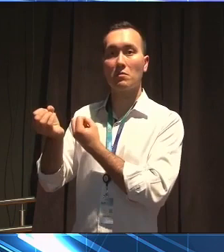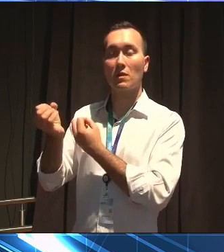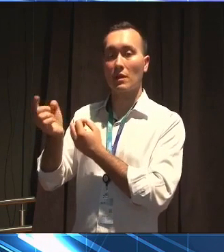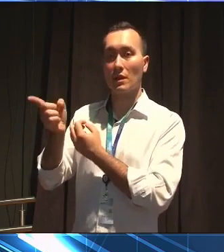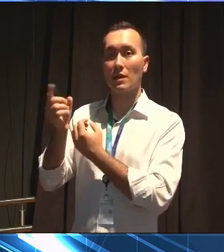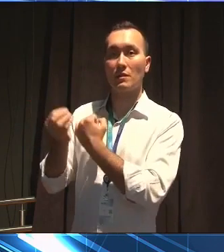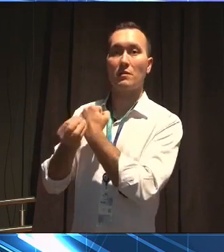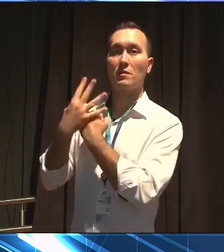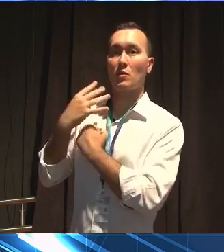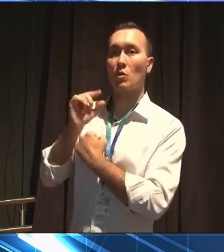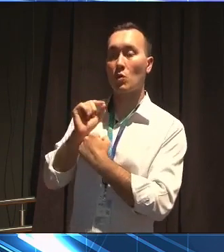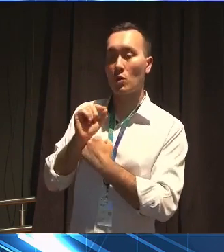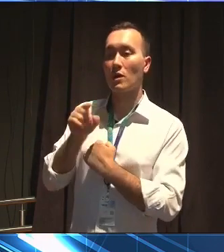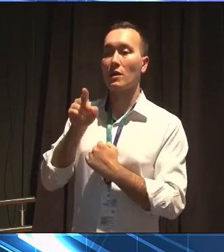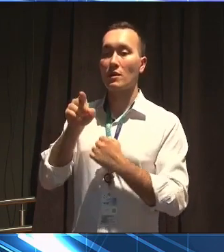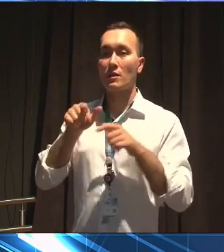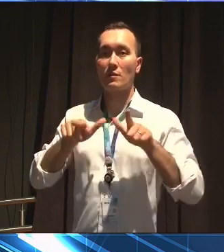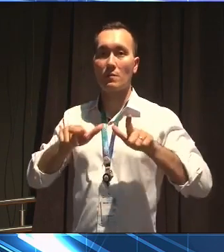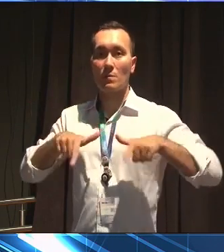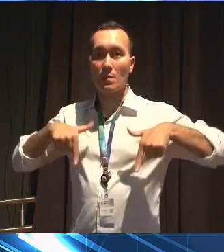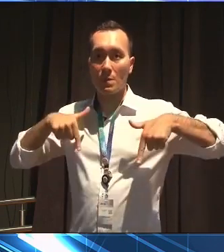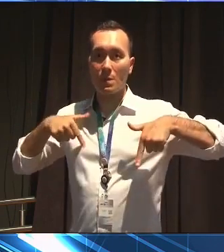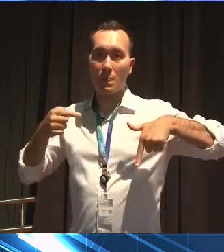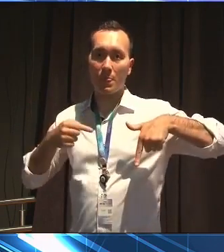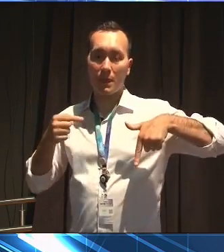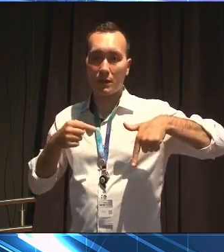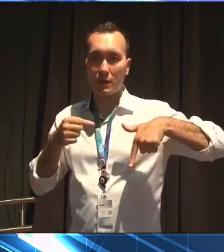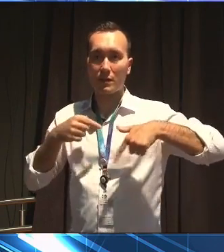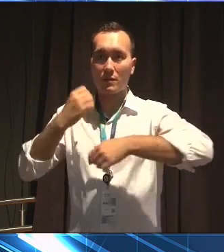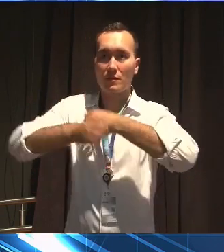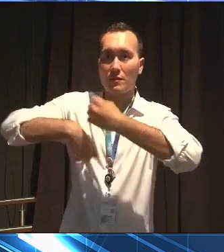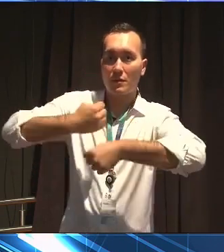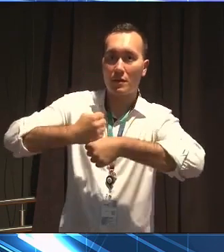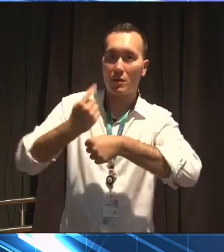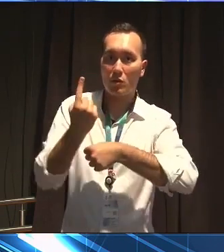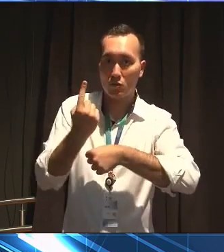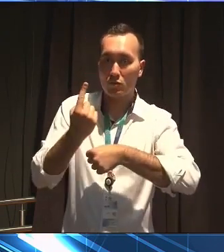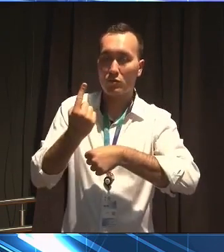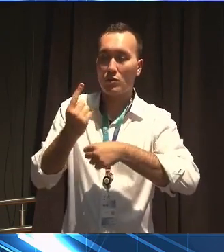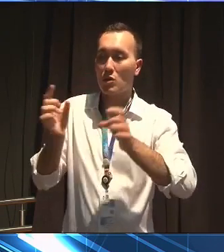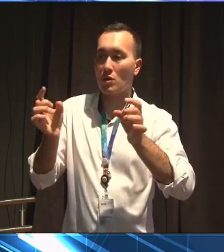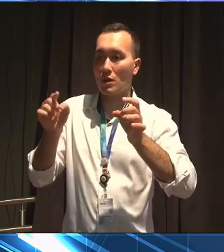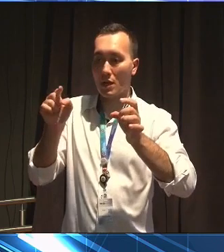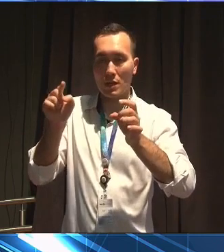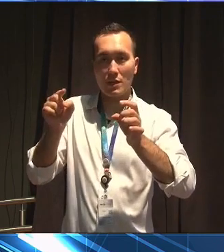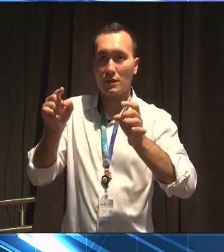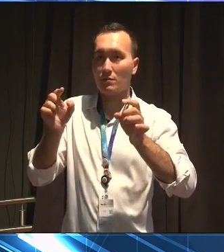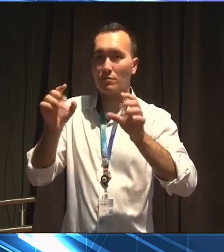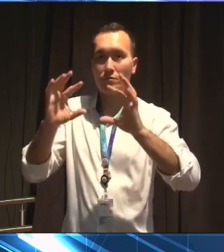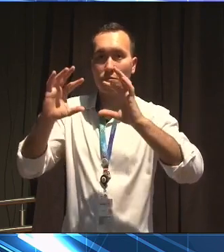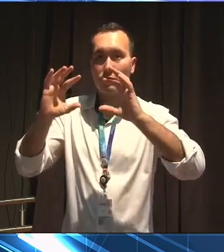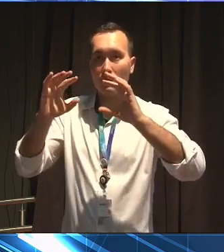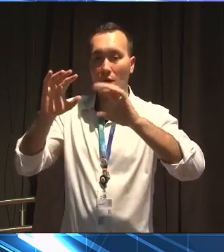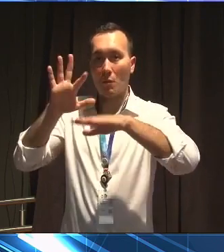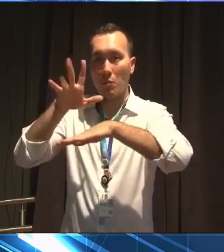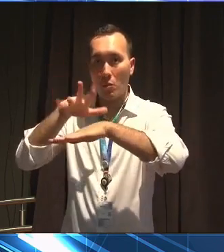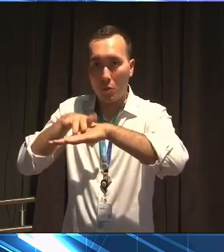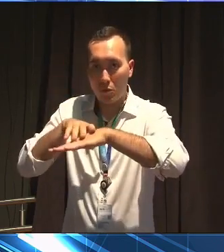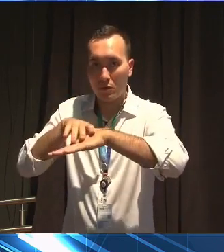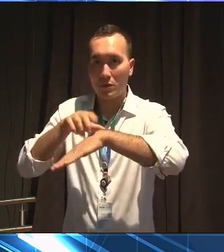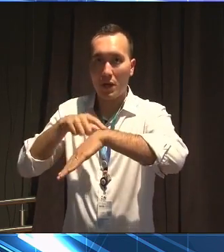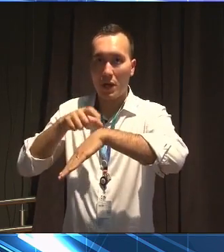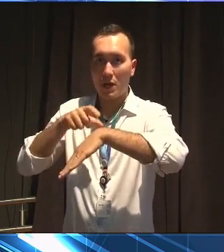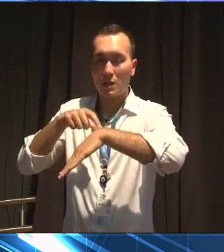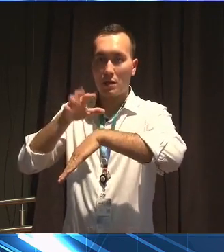JWT? A gente está usando uma chave simétrica ou assimétrica? Qual que é a diferença? O nosso cookie, ele usa o AES.